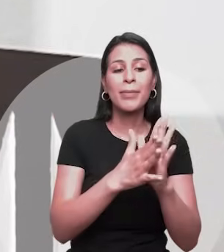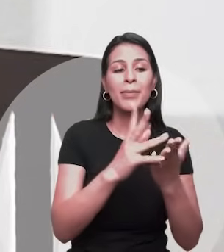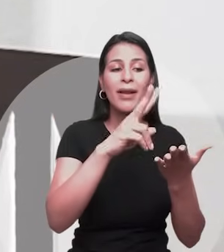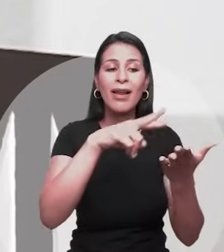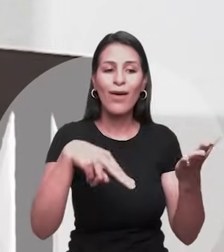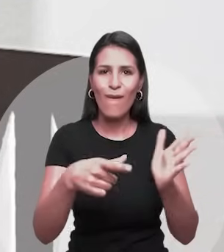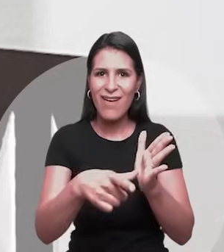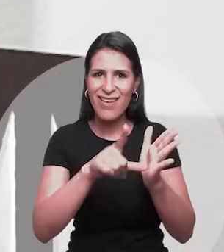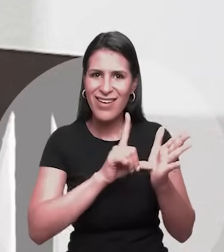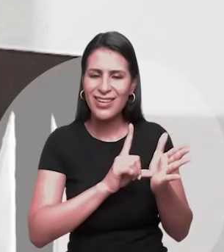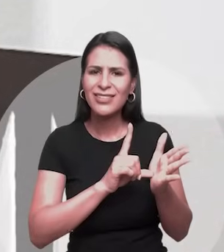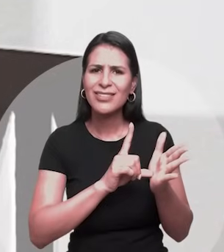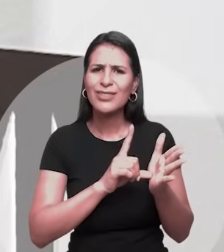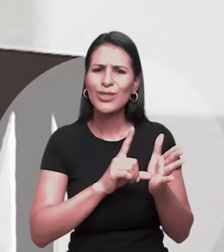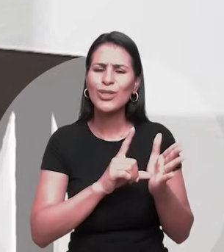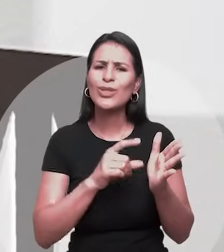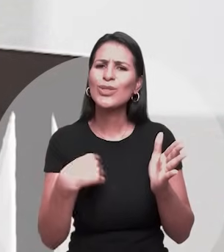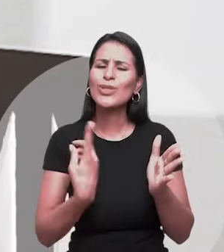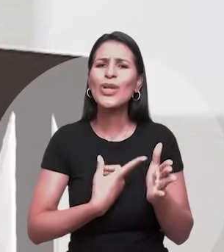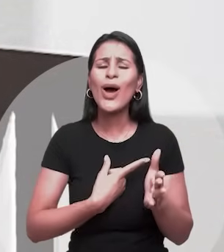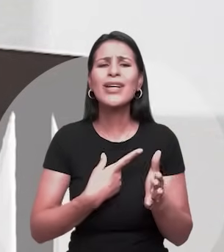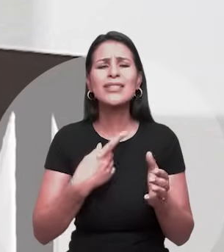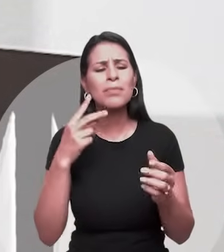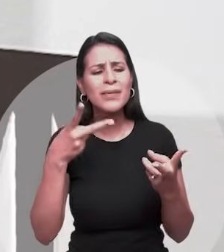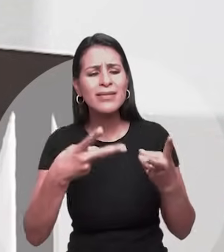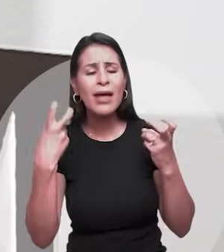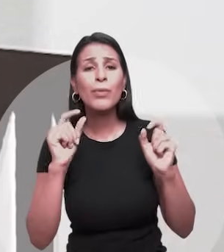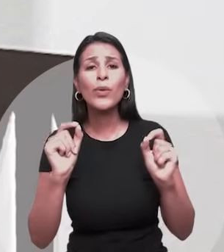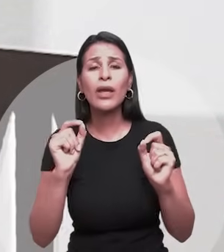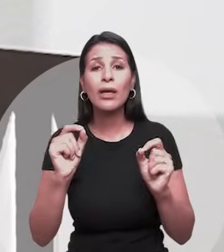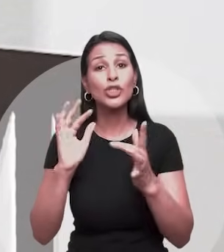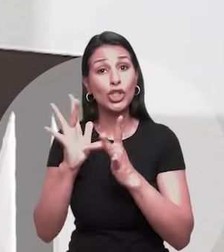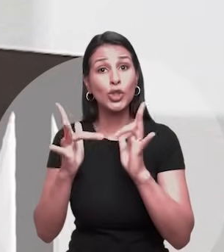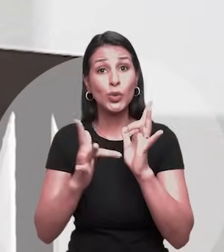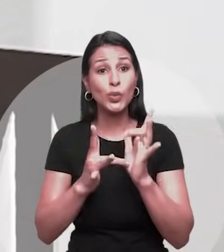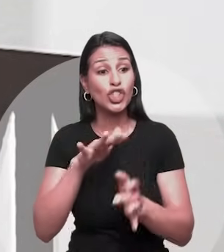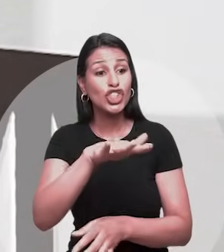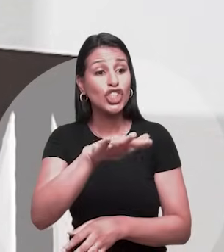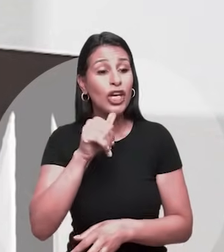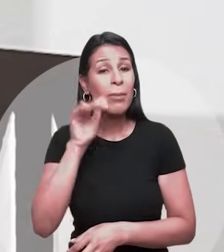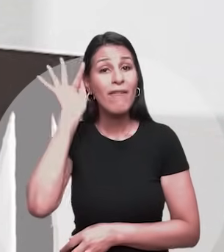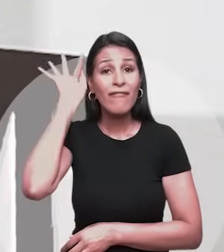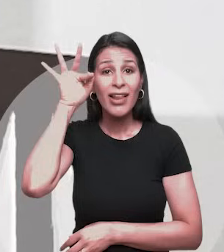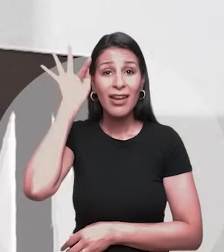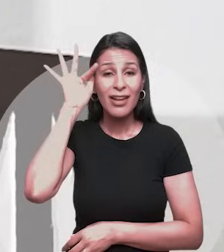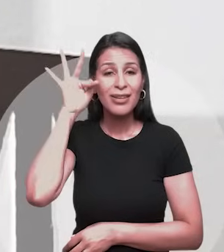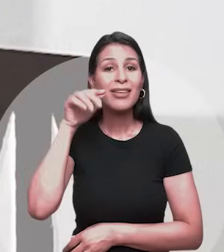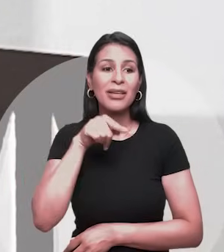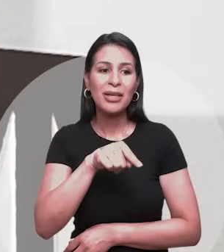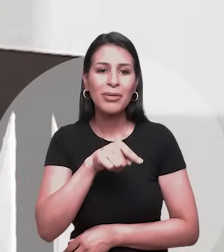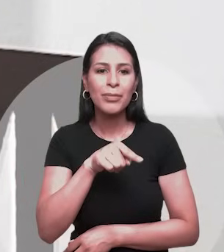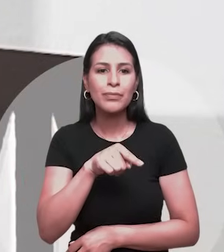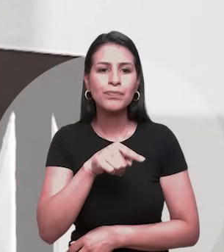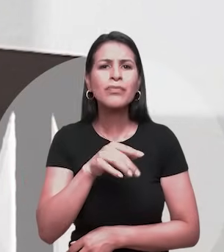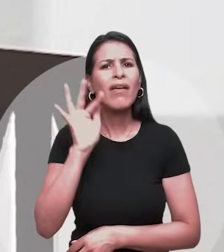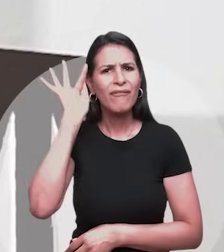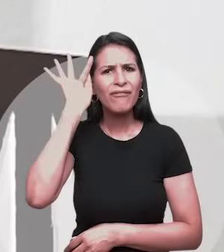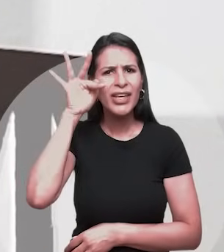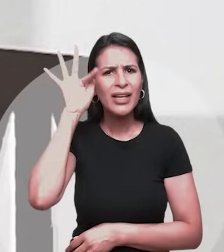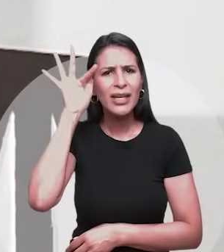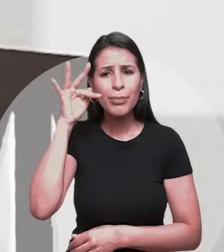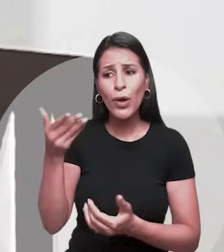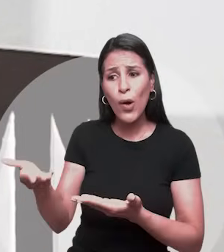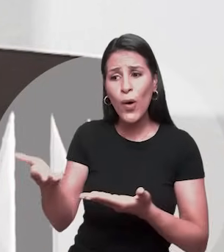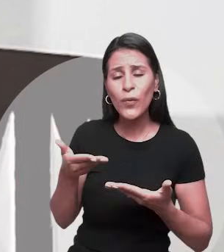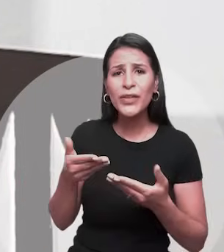lembrar que Jesus chama Felipe para o discipulado. Felipe, por sua vez, anima Natanael para